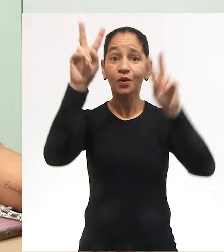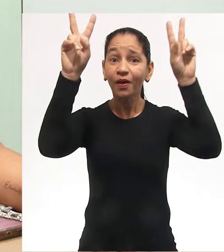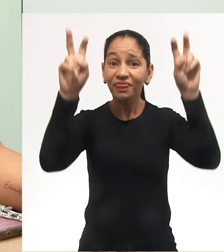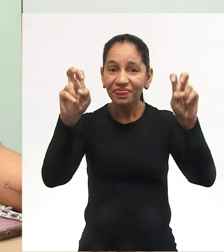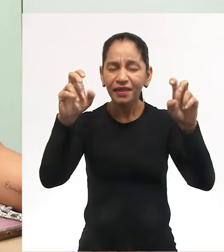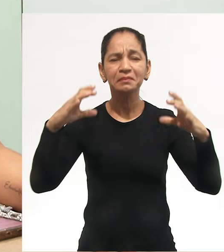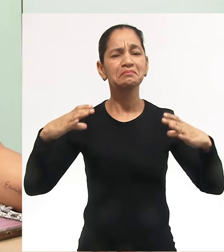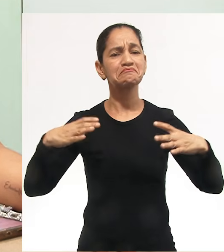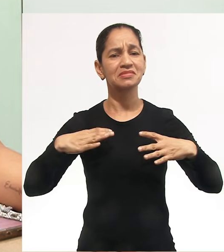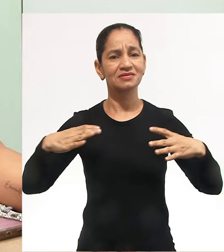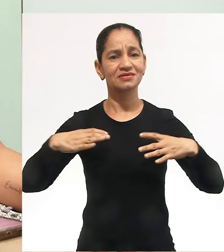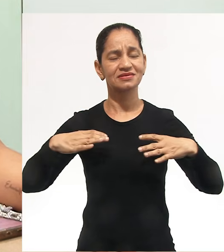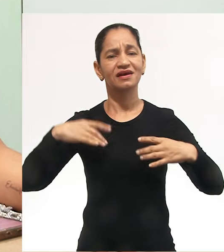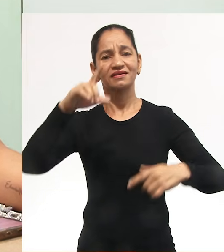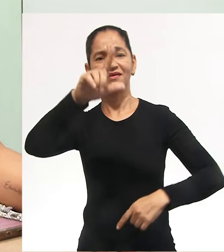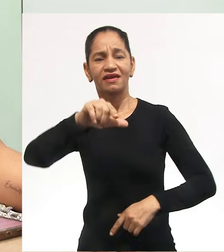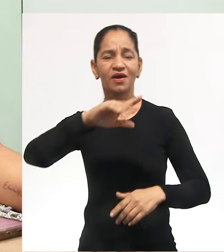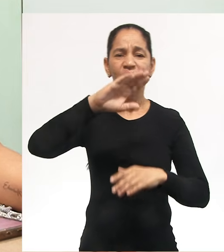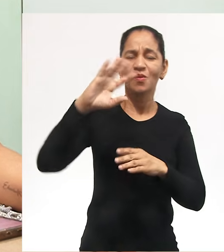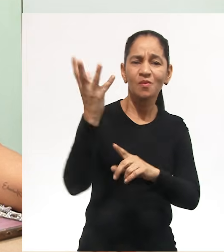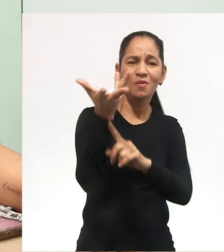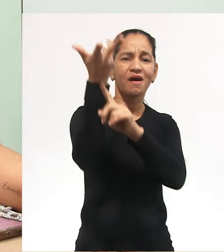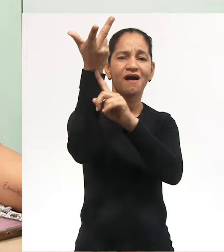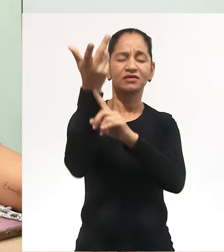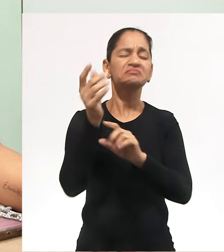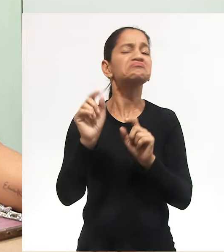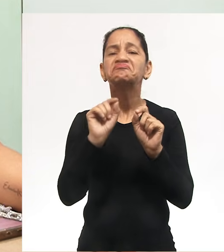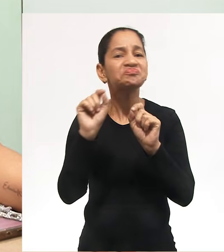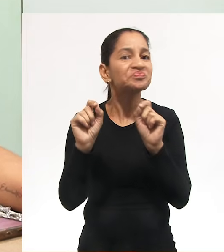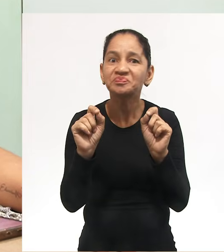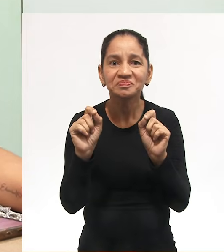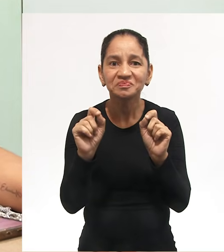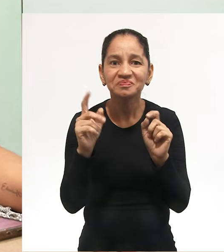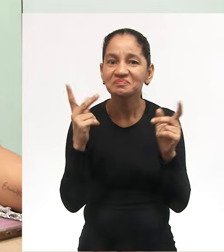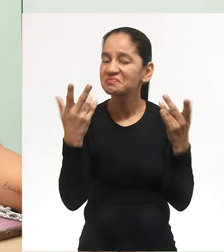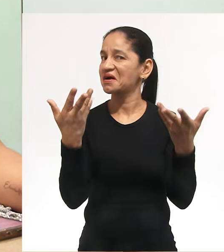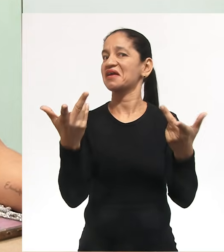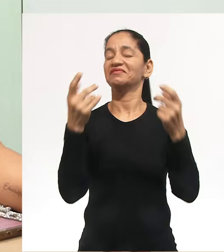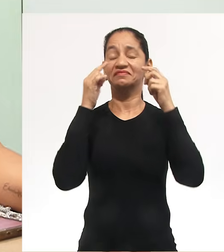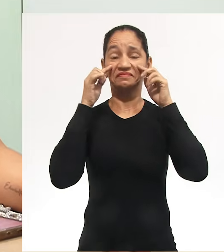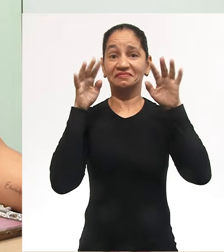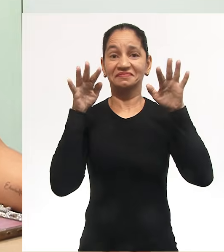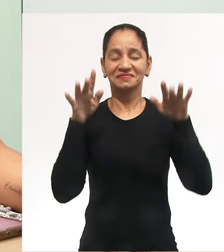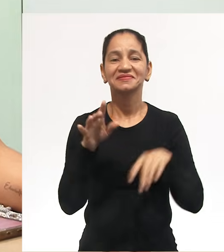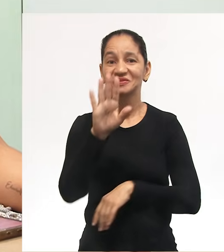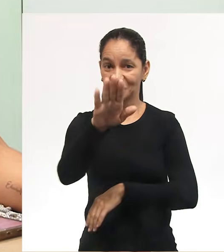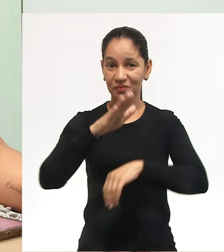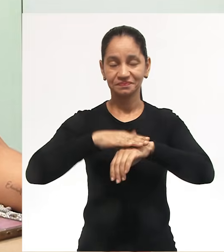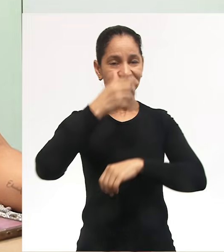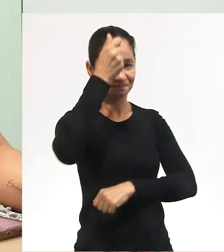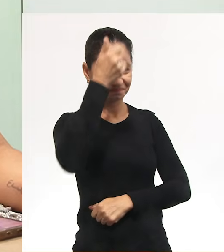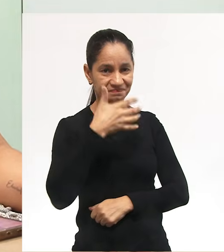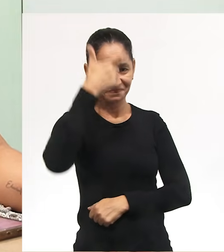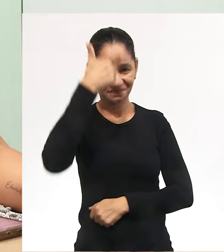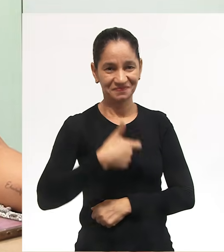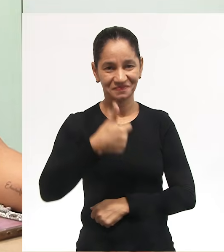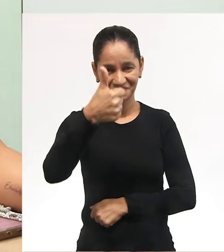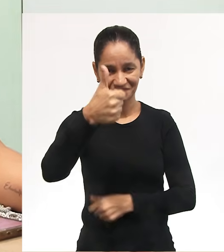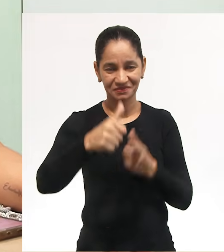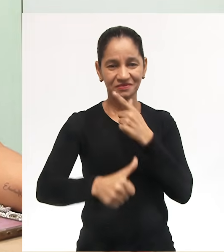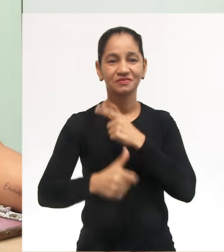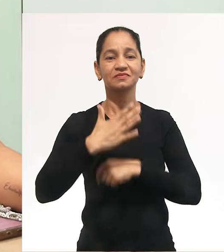título do episódio. Minha cidade é uma obra de arte. Ai, que tá tudo, gente! Vou iniciar com a minha